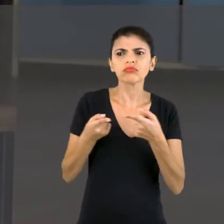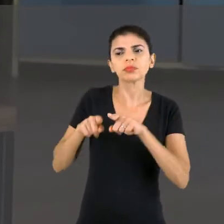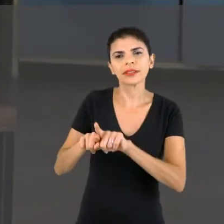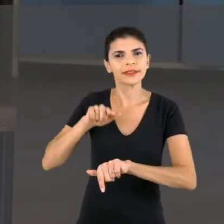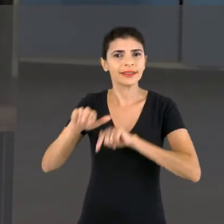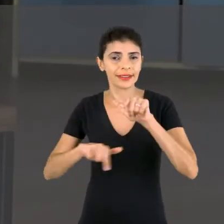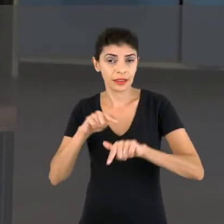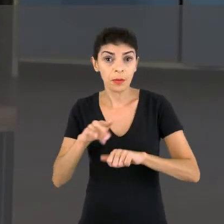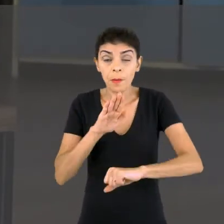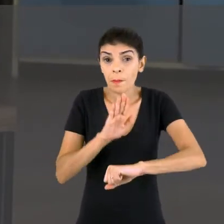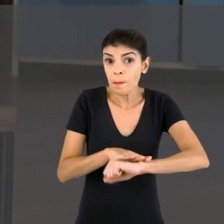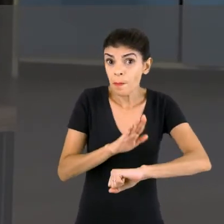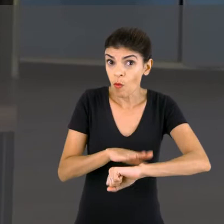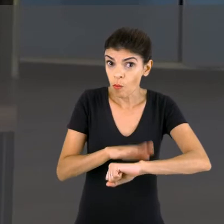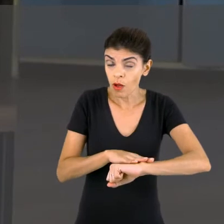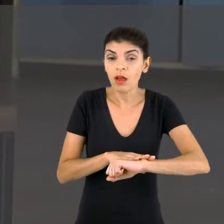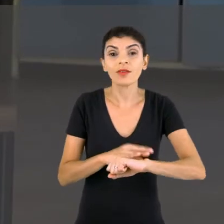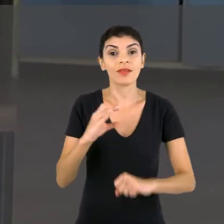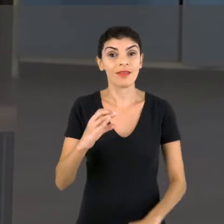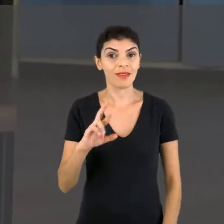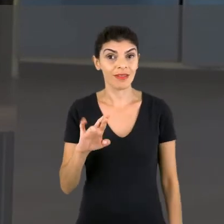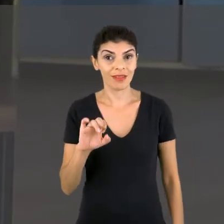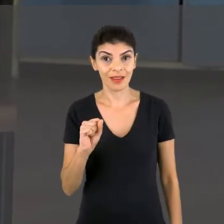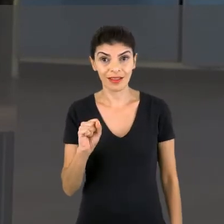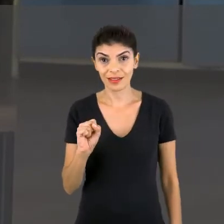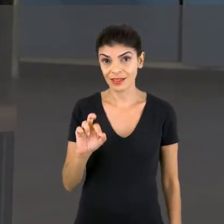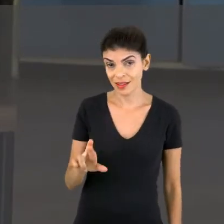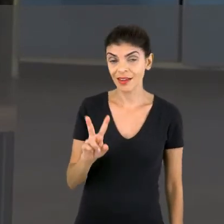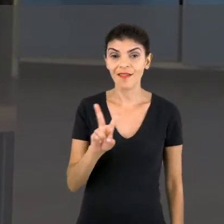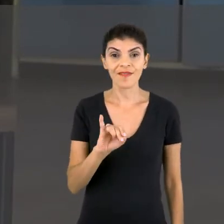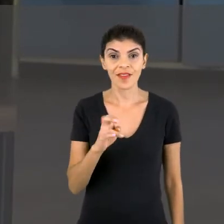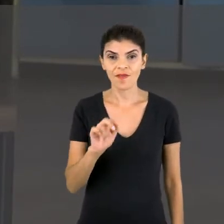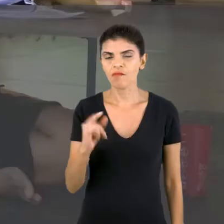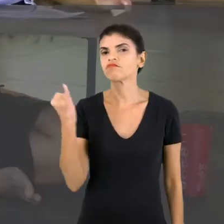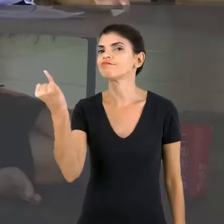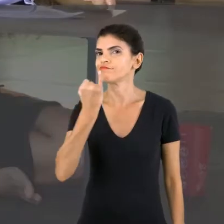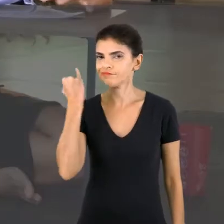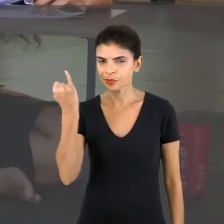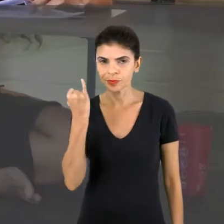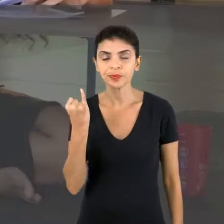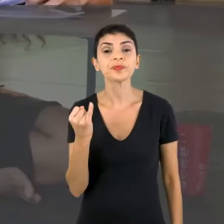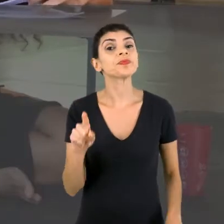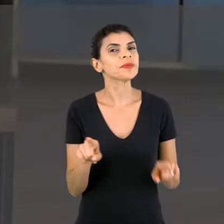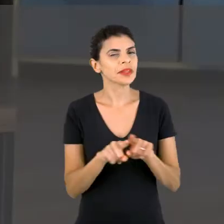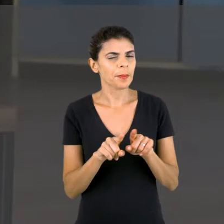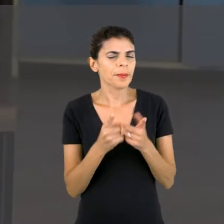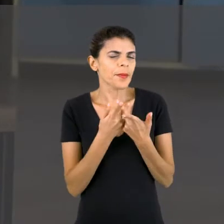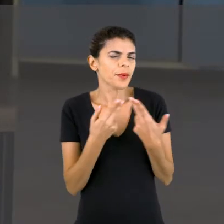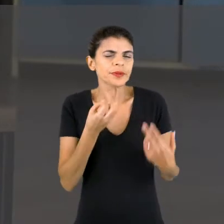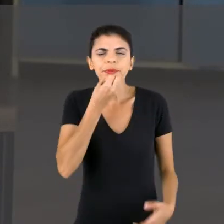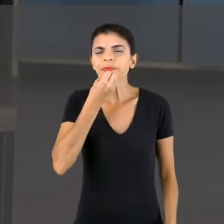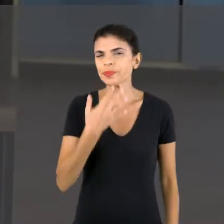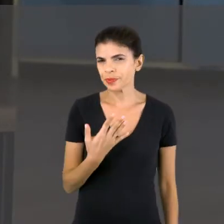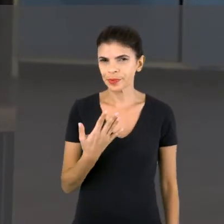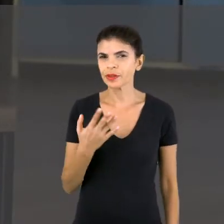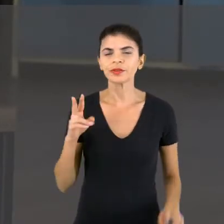de trabalho. Mas esse momento no Crescer e Viver foi muito importante para isso. Tem uma coisa que é muito